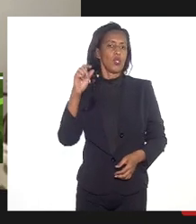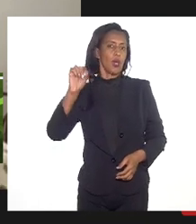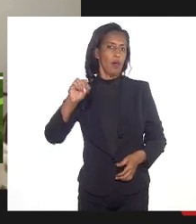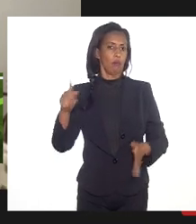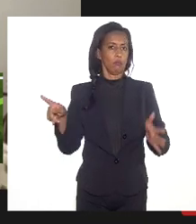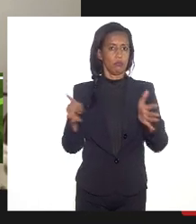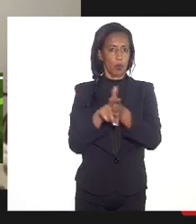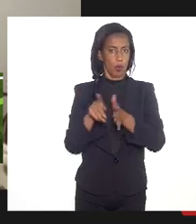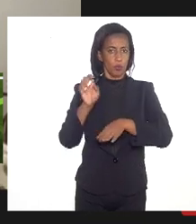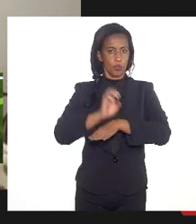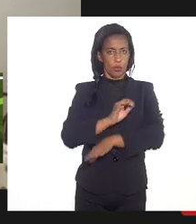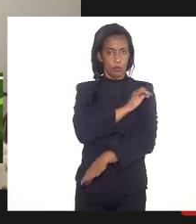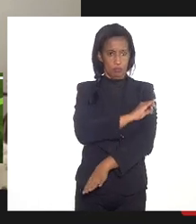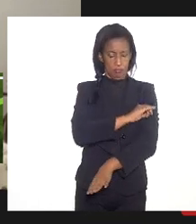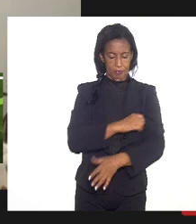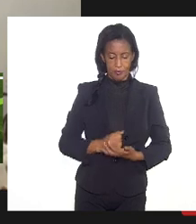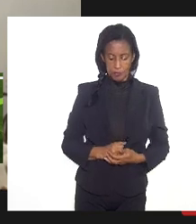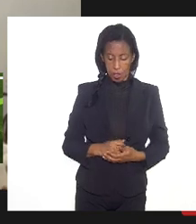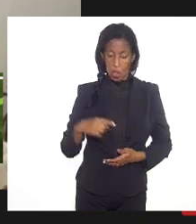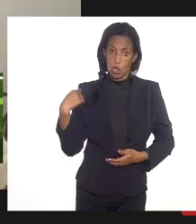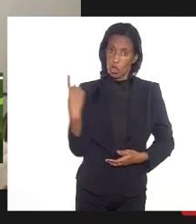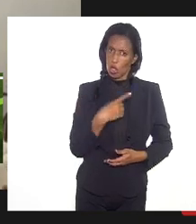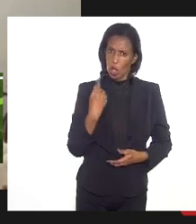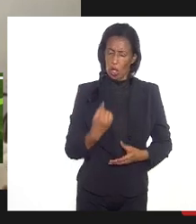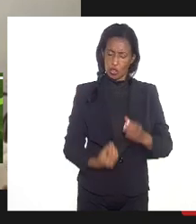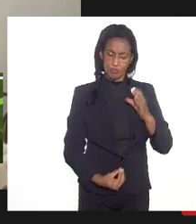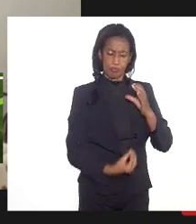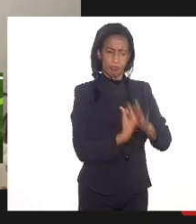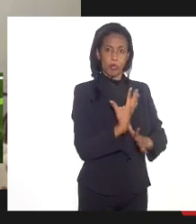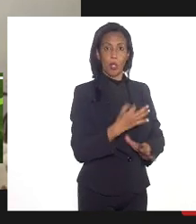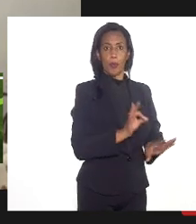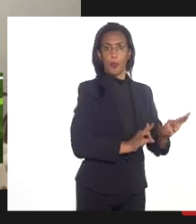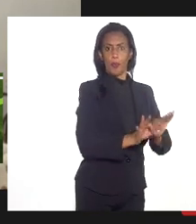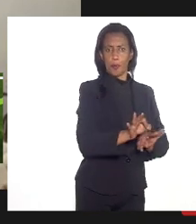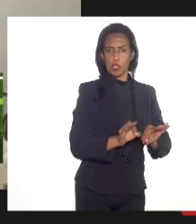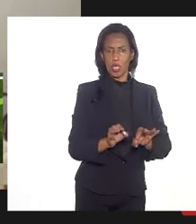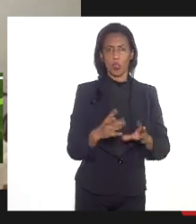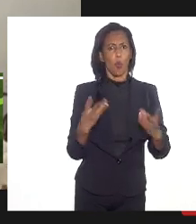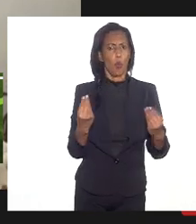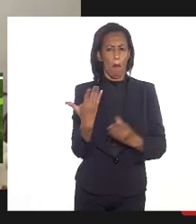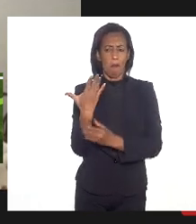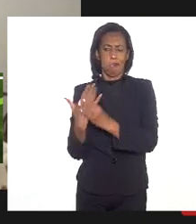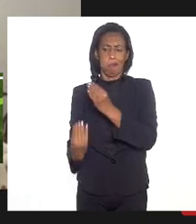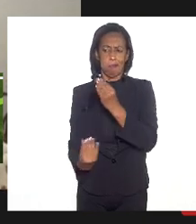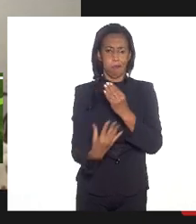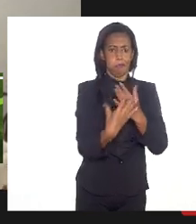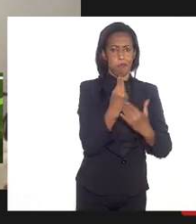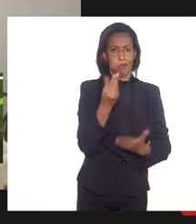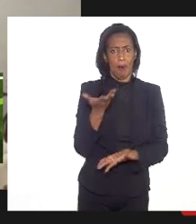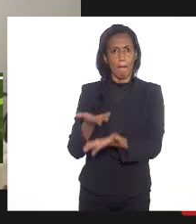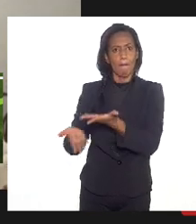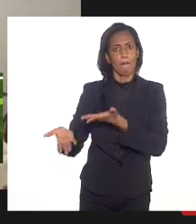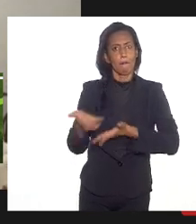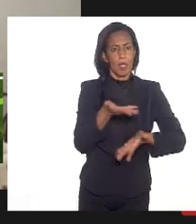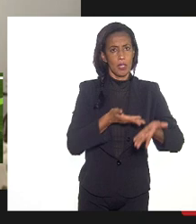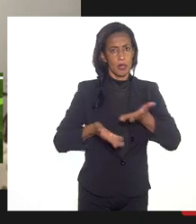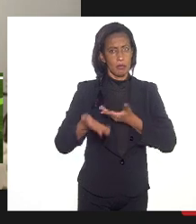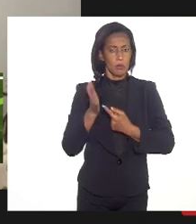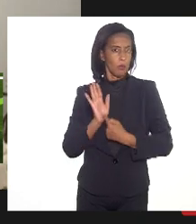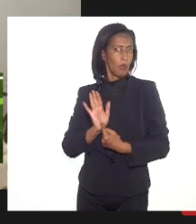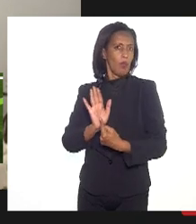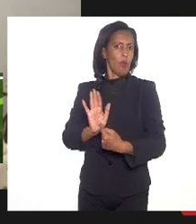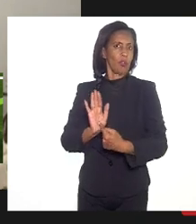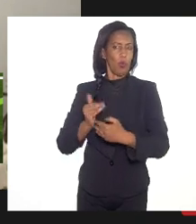Nós propomos a criação de um plano feito por muitas mãos e participações que representa aí